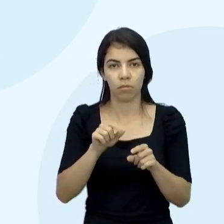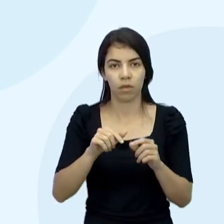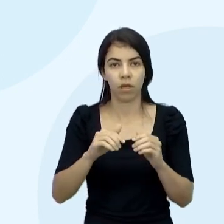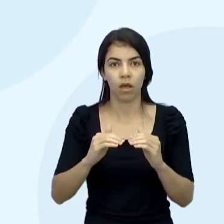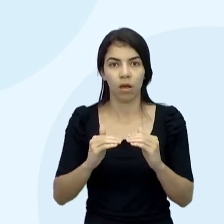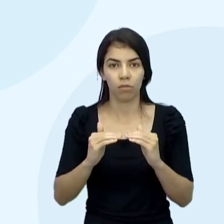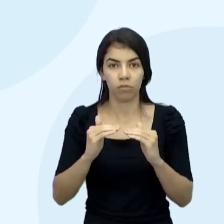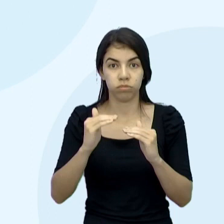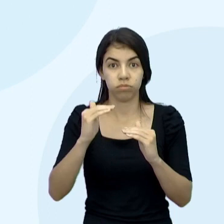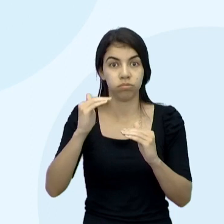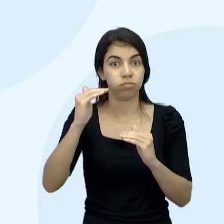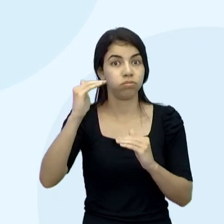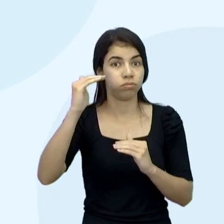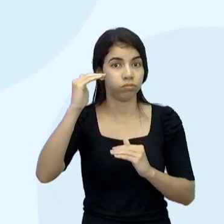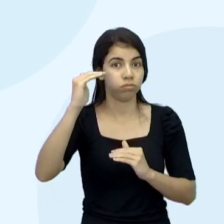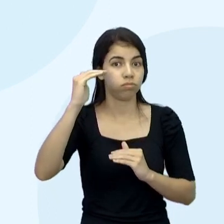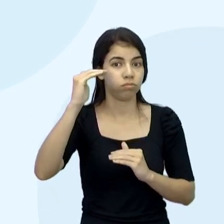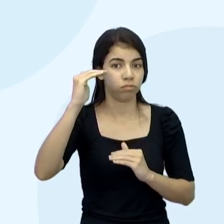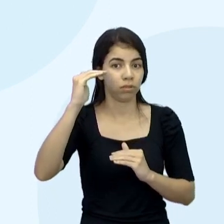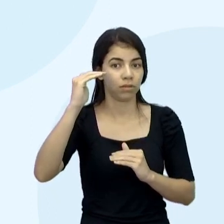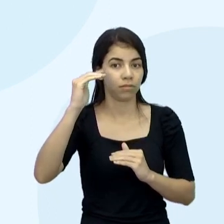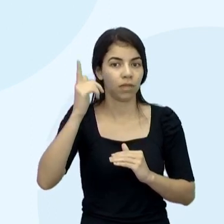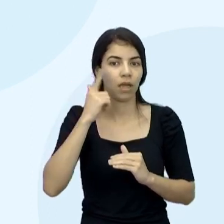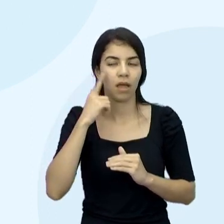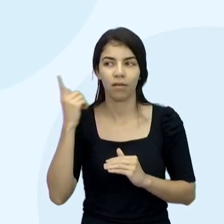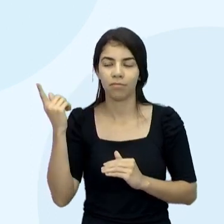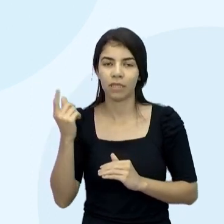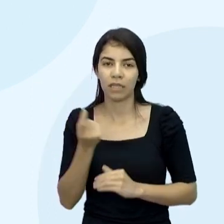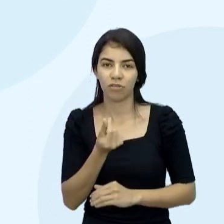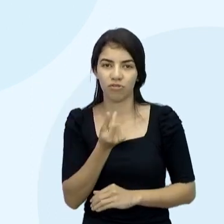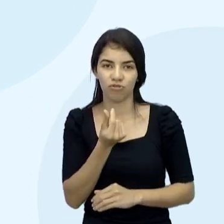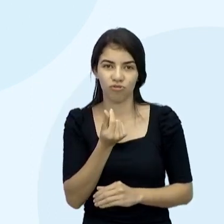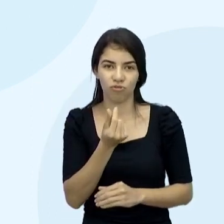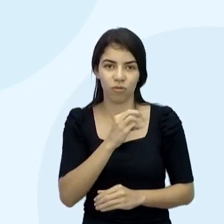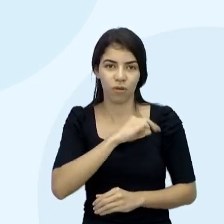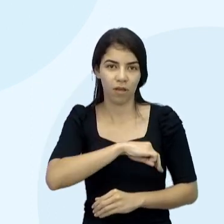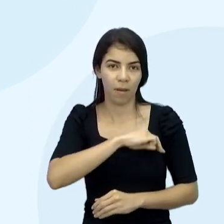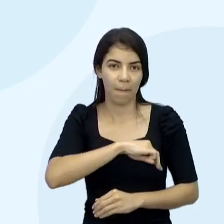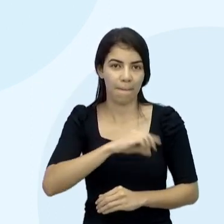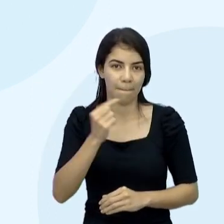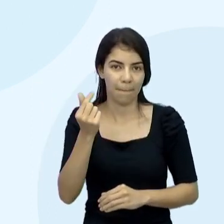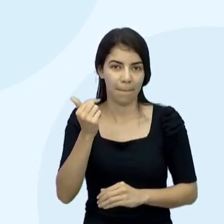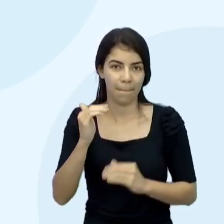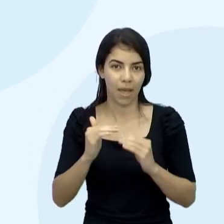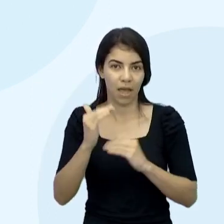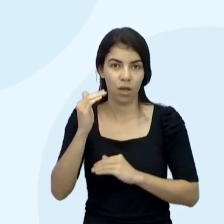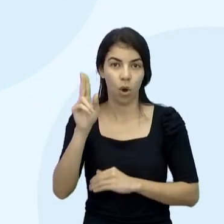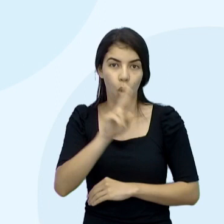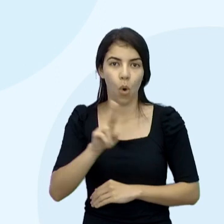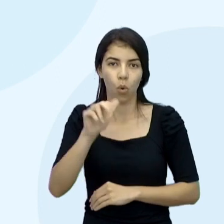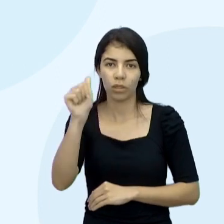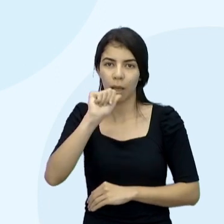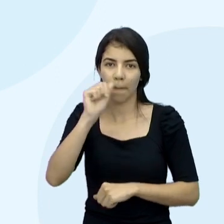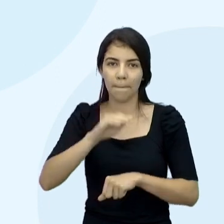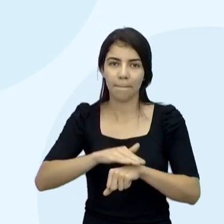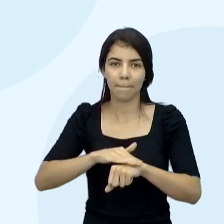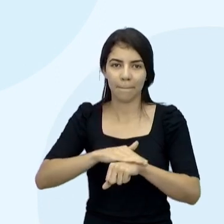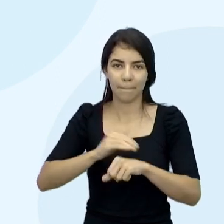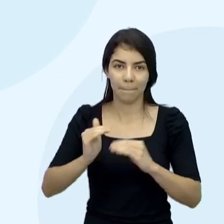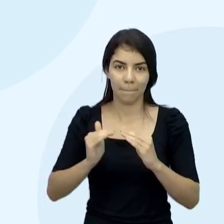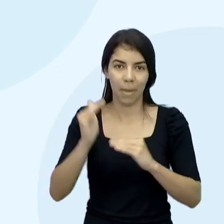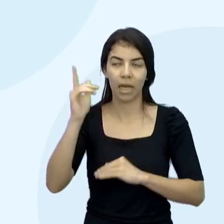alto aí de pessoas com uma renda maior que 5 salários mínimos. Então, o consumo de bebida alcoólica é